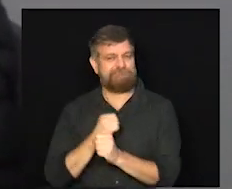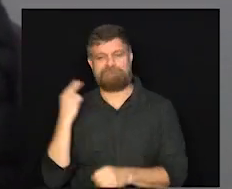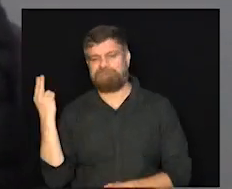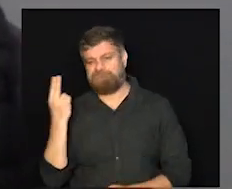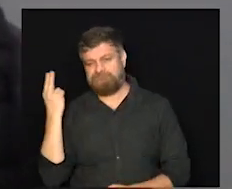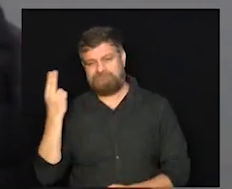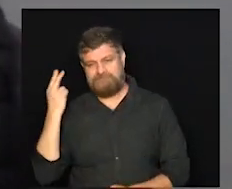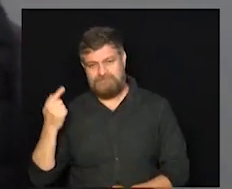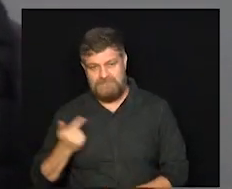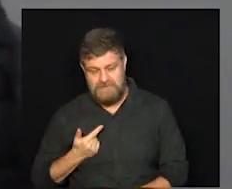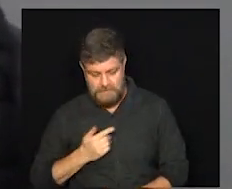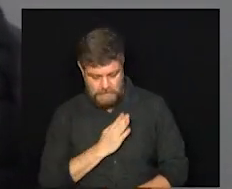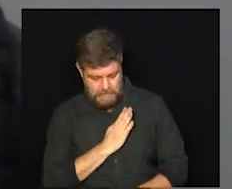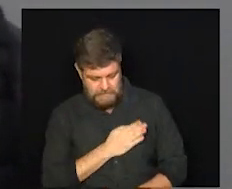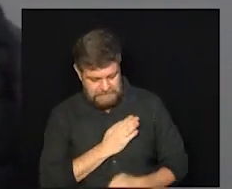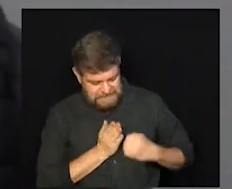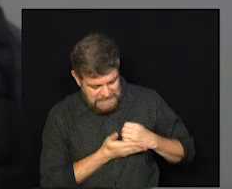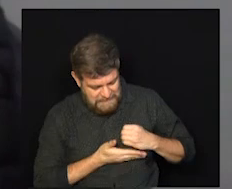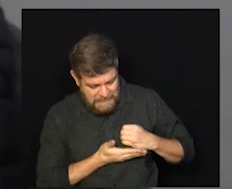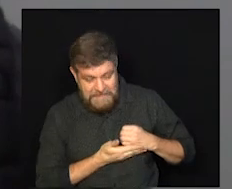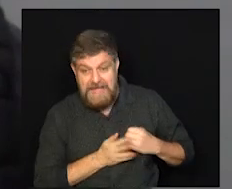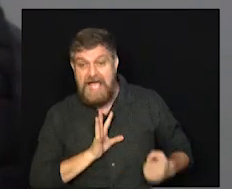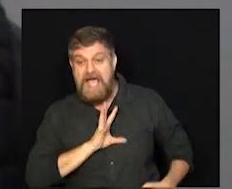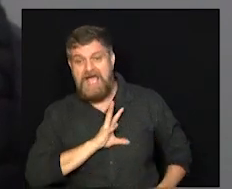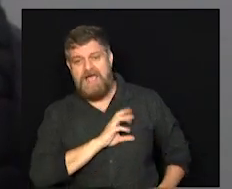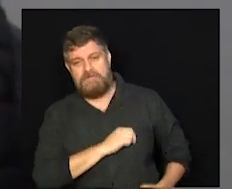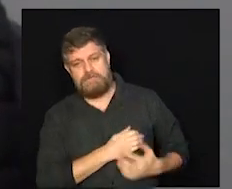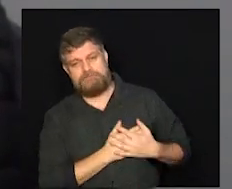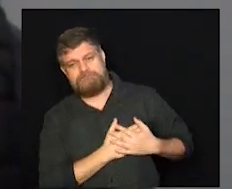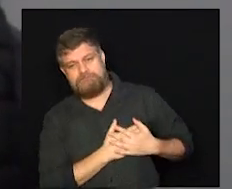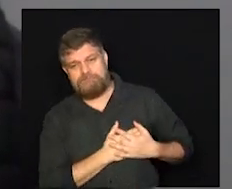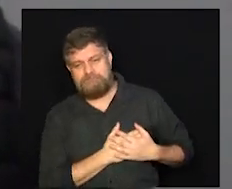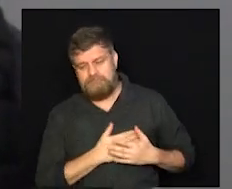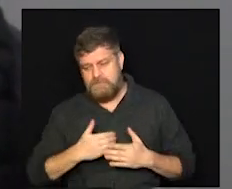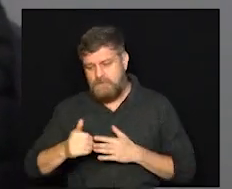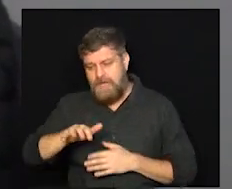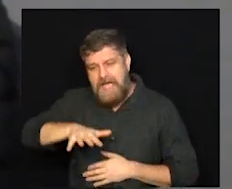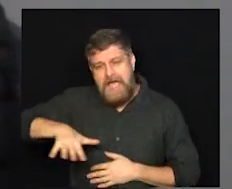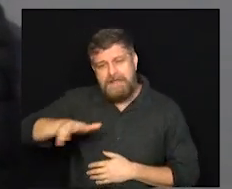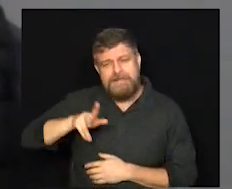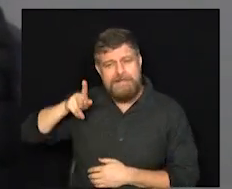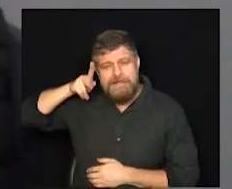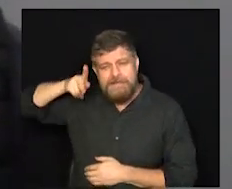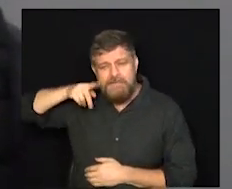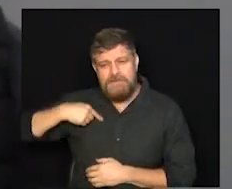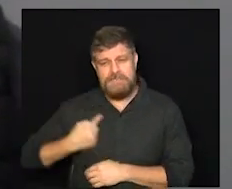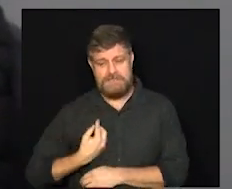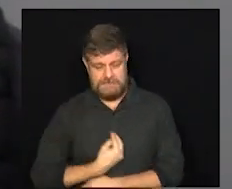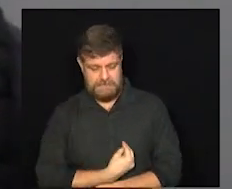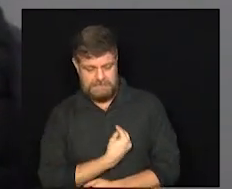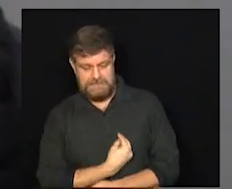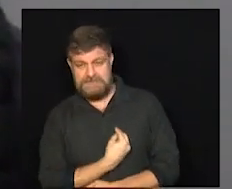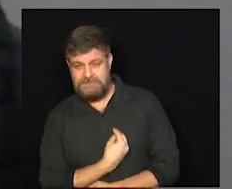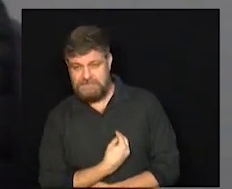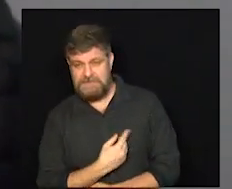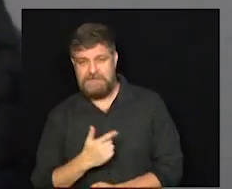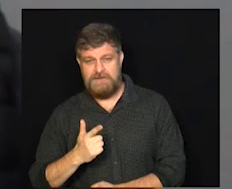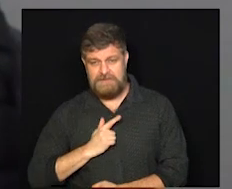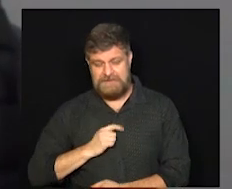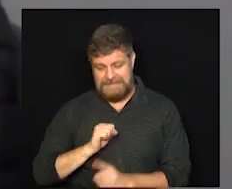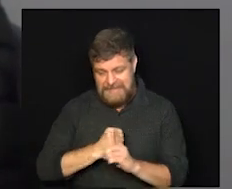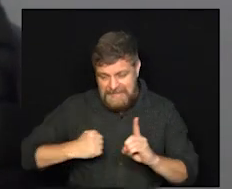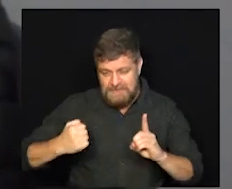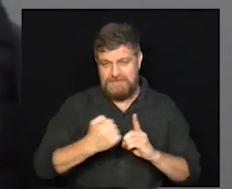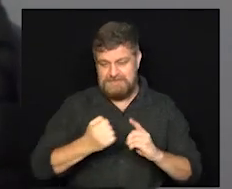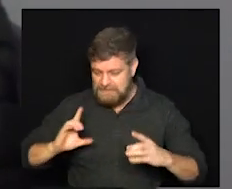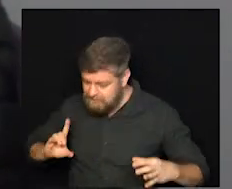precisa pautar o nosso coração, seja na política, seja na vida cotidiana, seja no engajamento